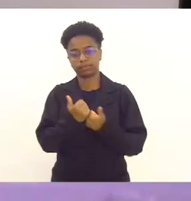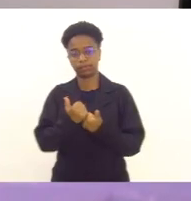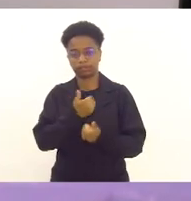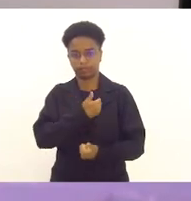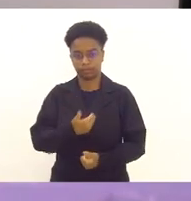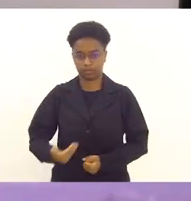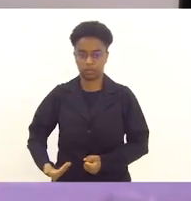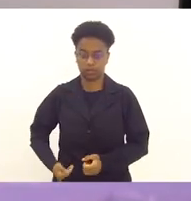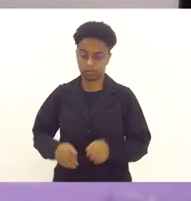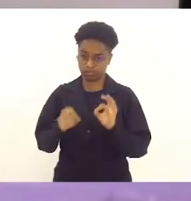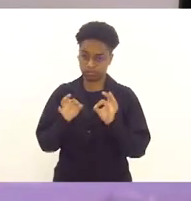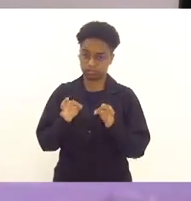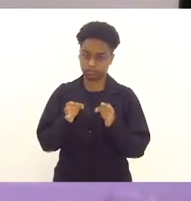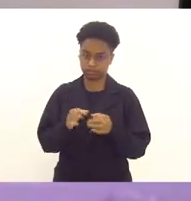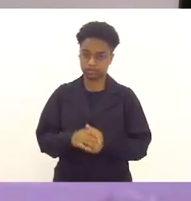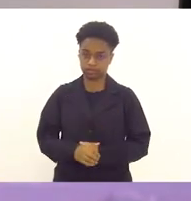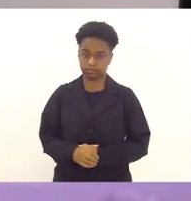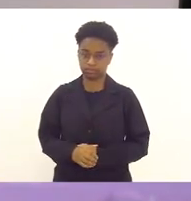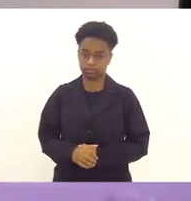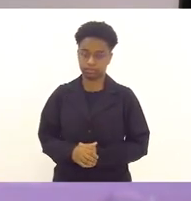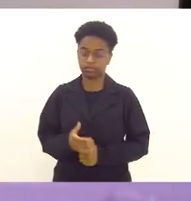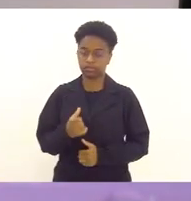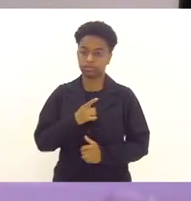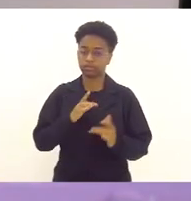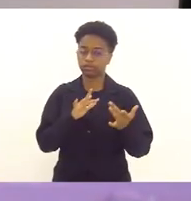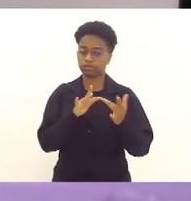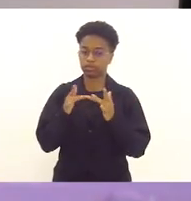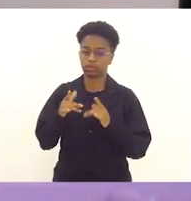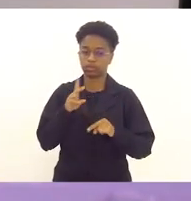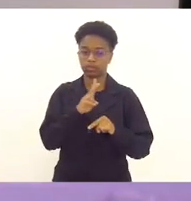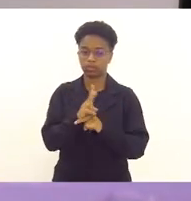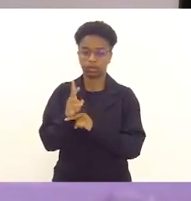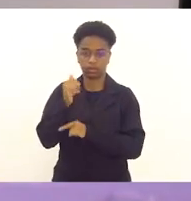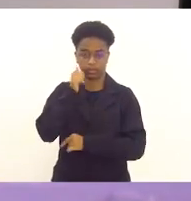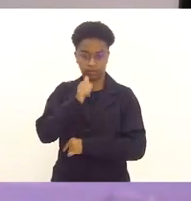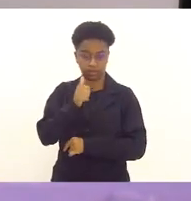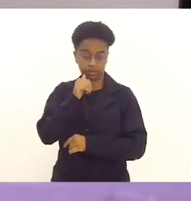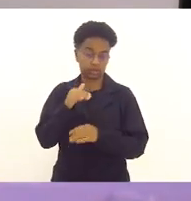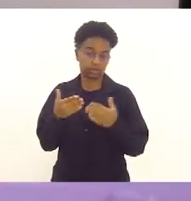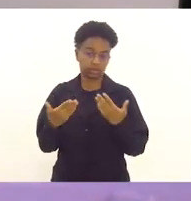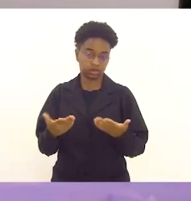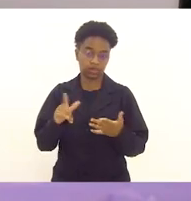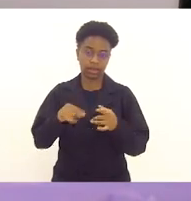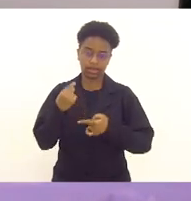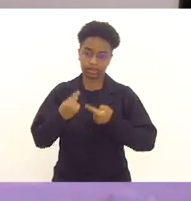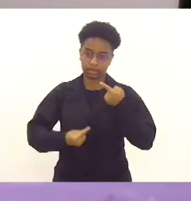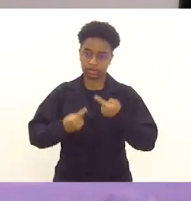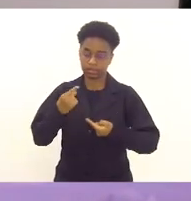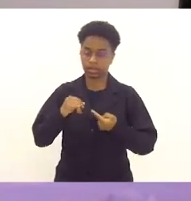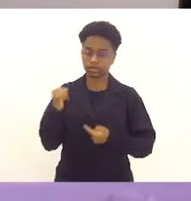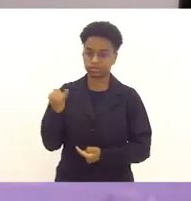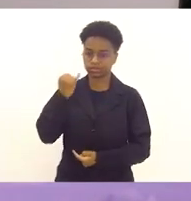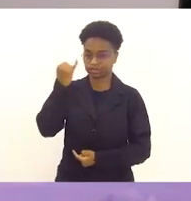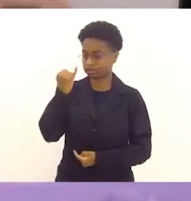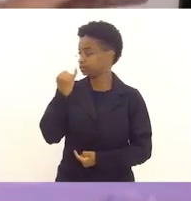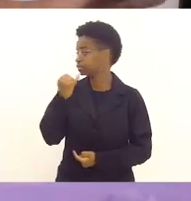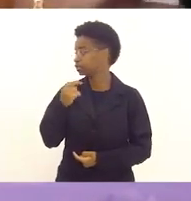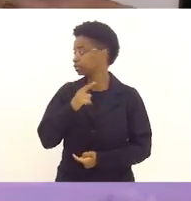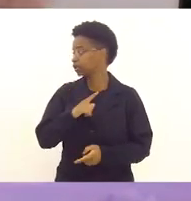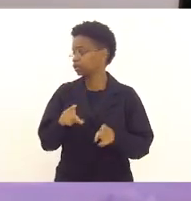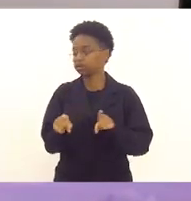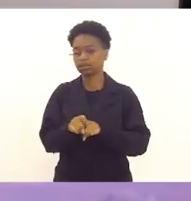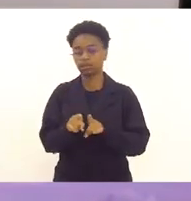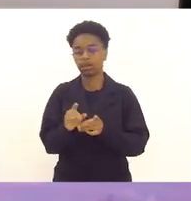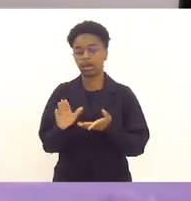né de rede de proteção para essas mulheres então é um debate fundamental a gente tem ali